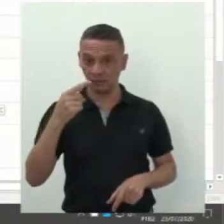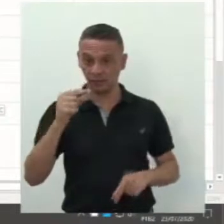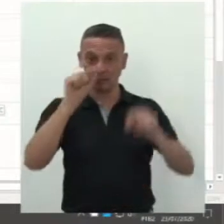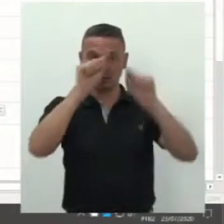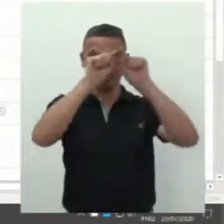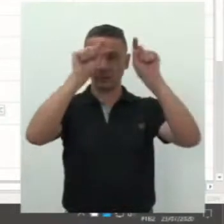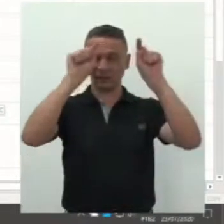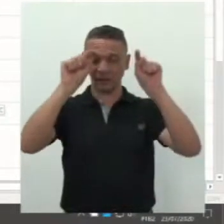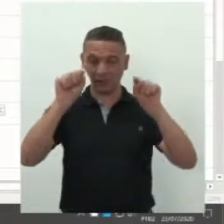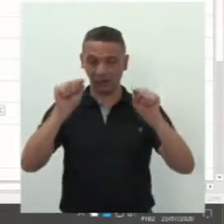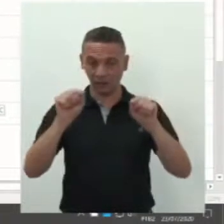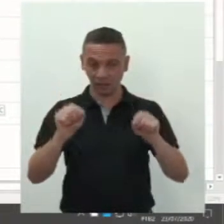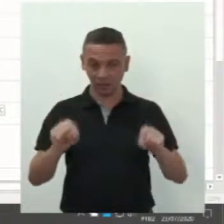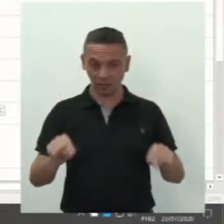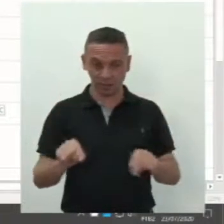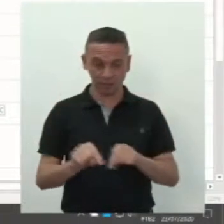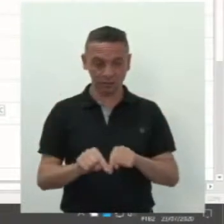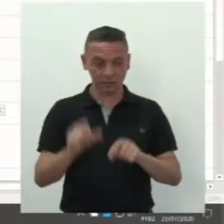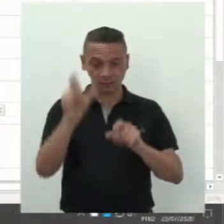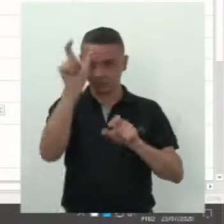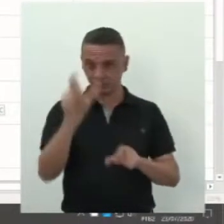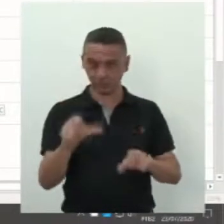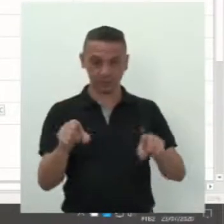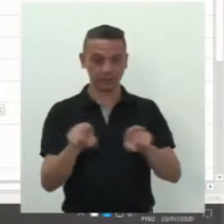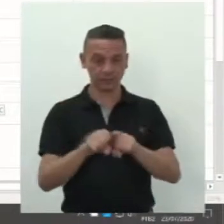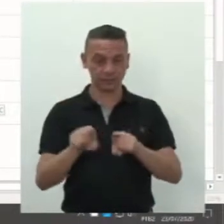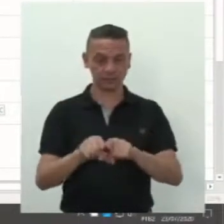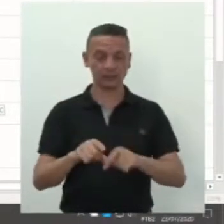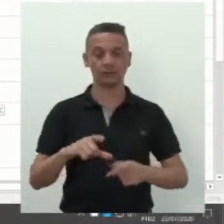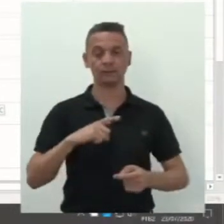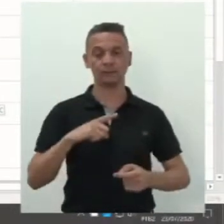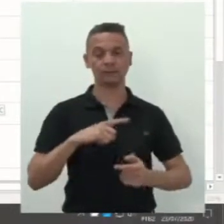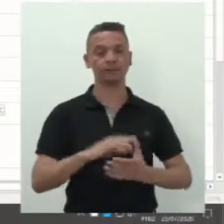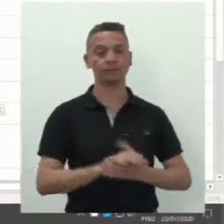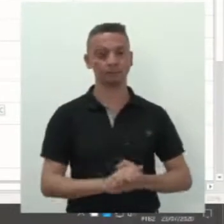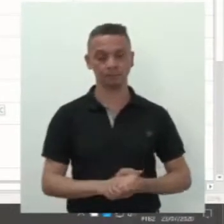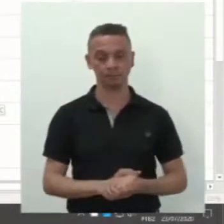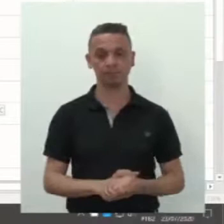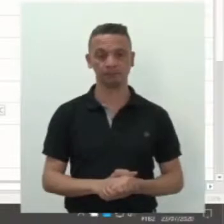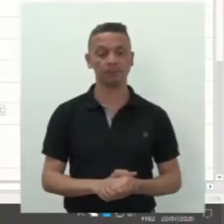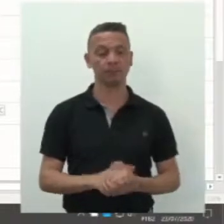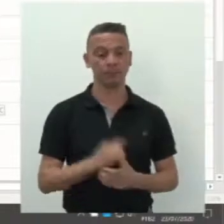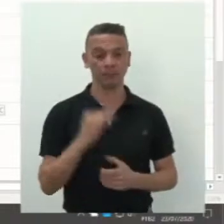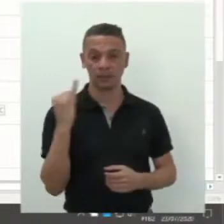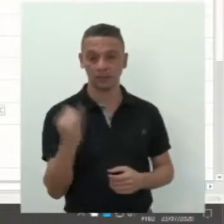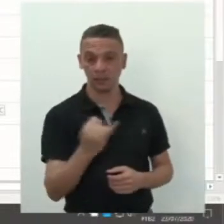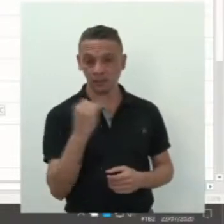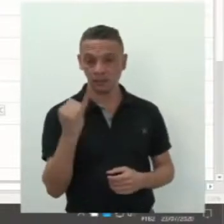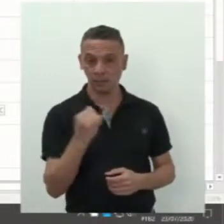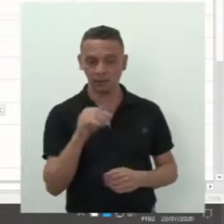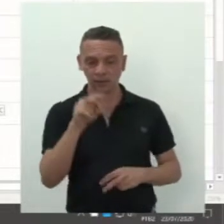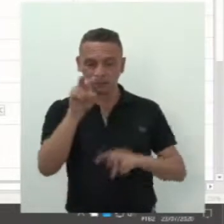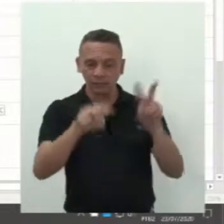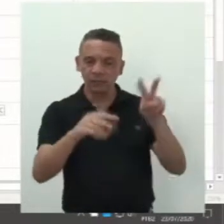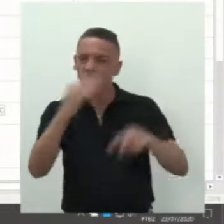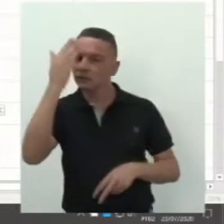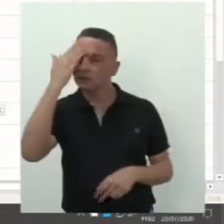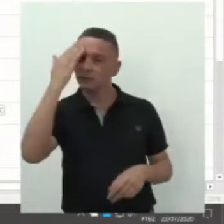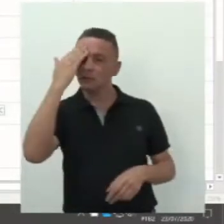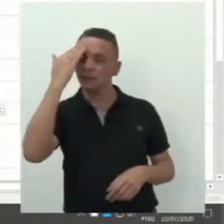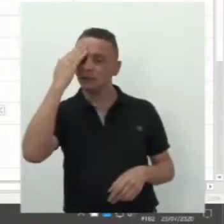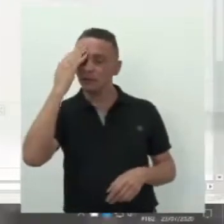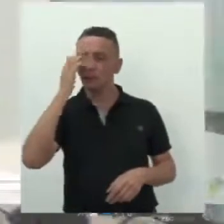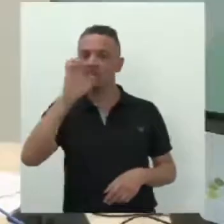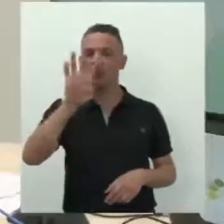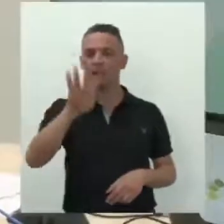linha e da coluna aonde está aquela célula. Exatamente, bem lembrado, Ana. Então, por isso que é muito importante a gente começar a entender. O princípio básico